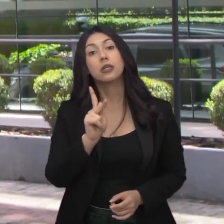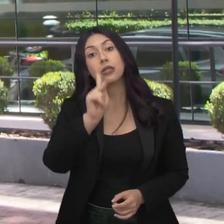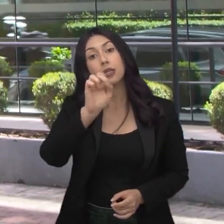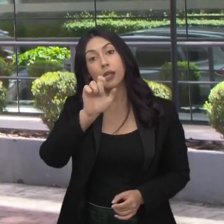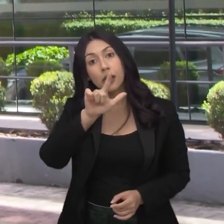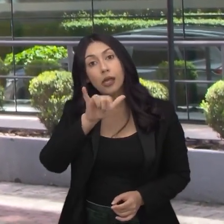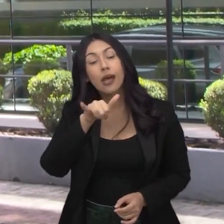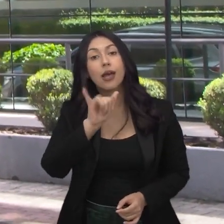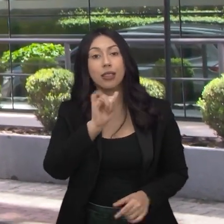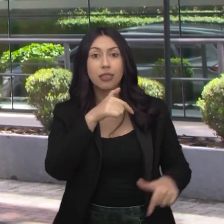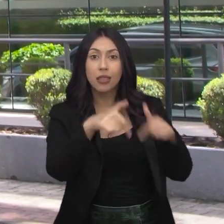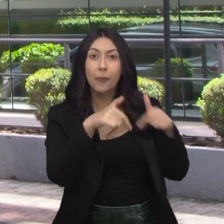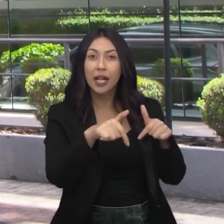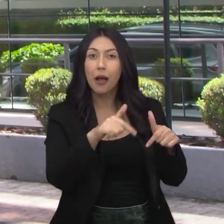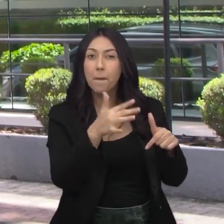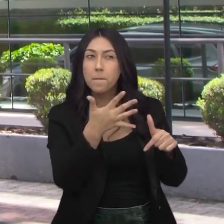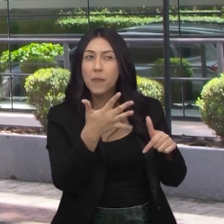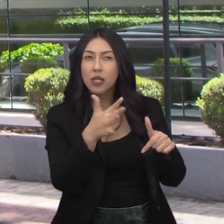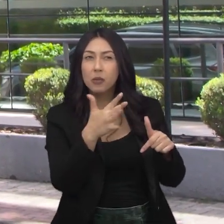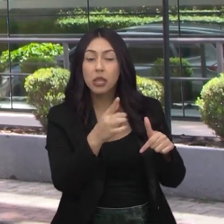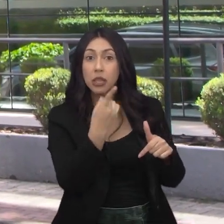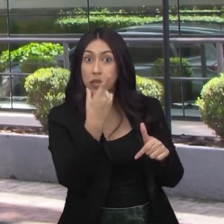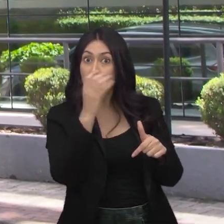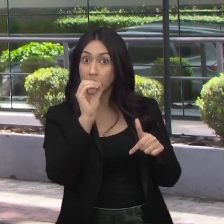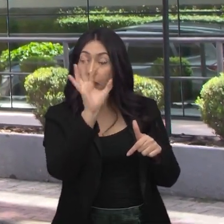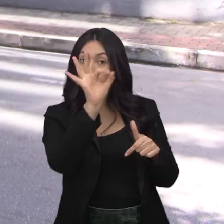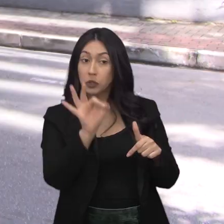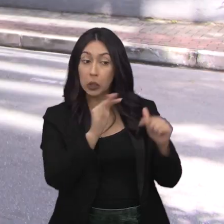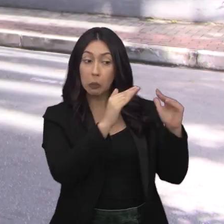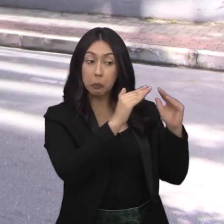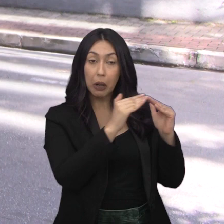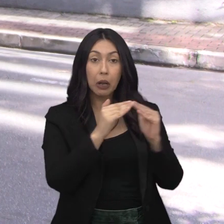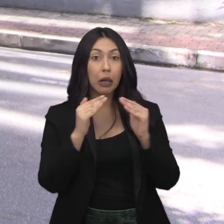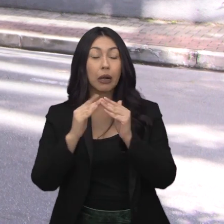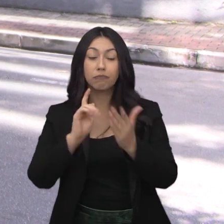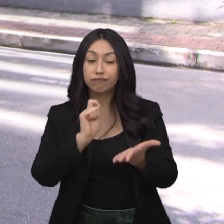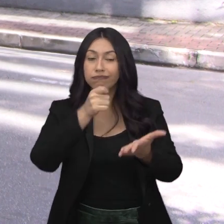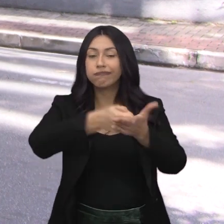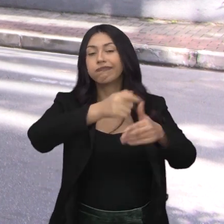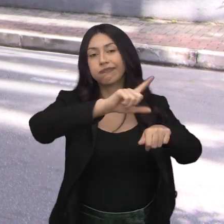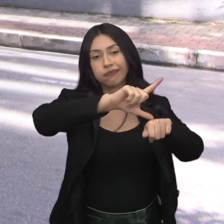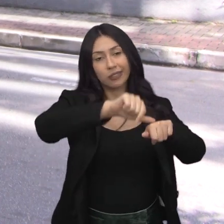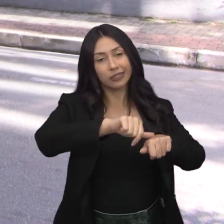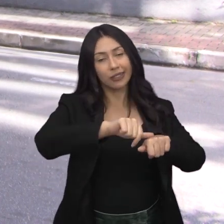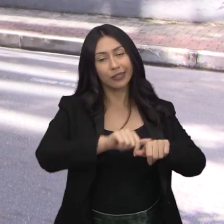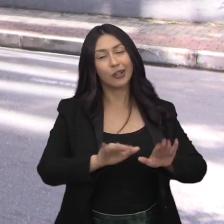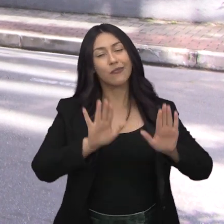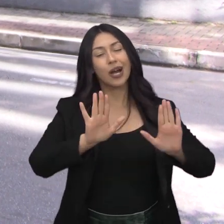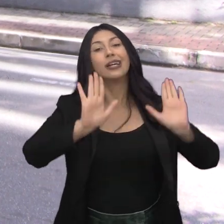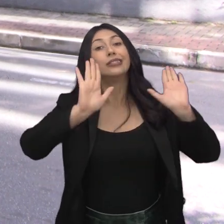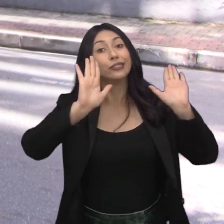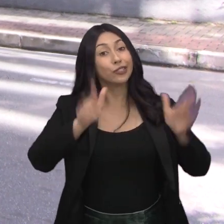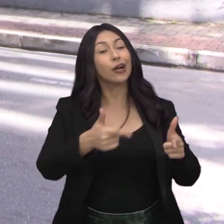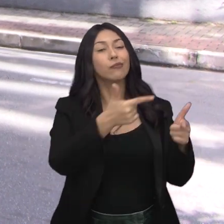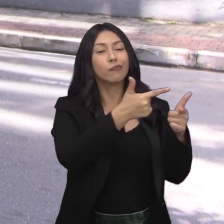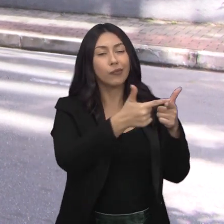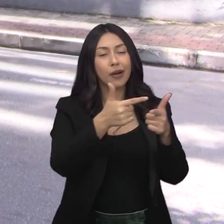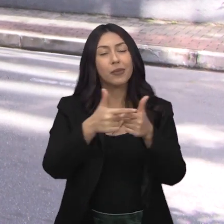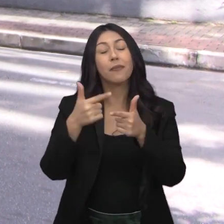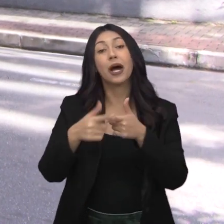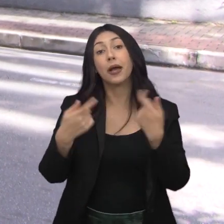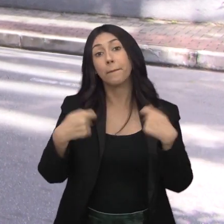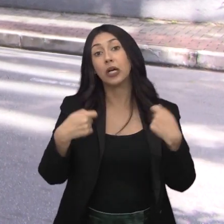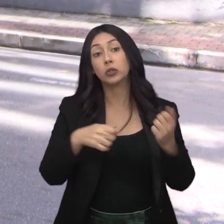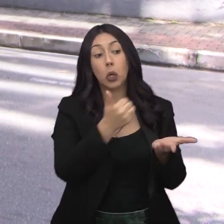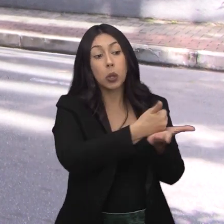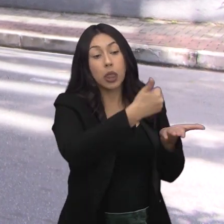a inadimplência é de, em média, 10%. Mas ela já enfrentou muitos desafios e precisou recorrer a